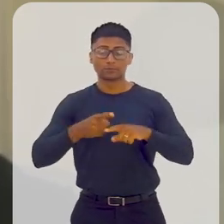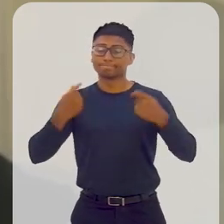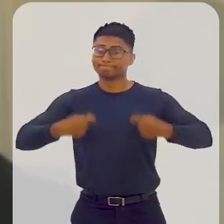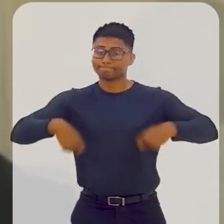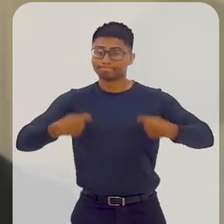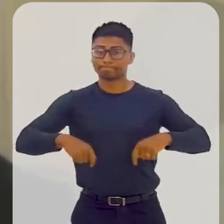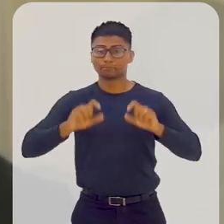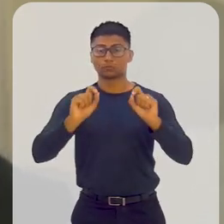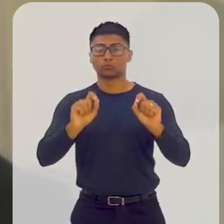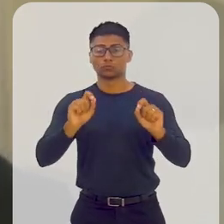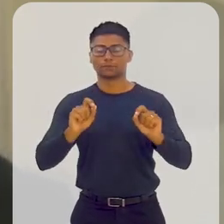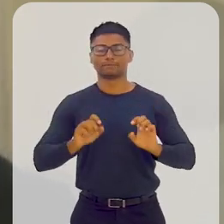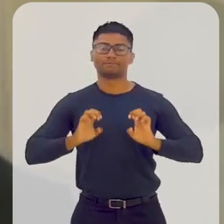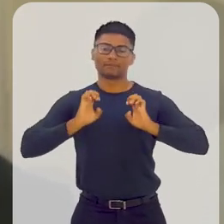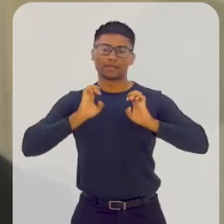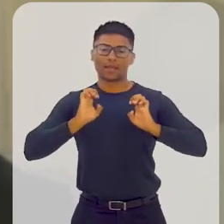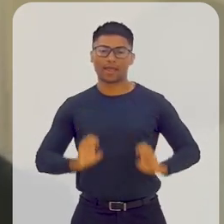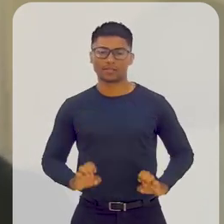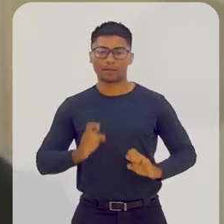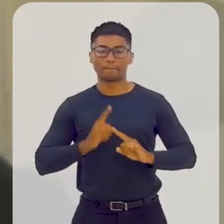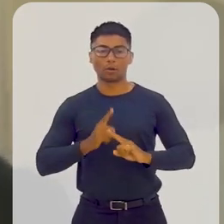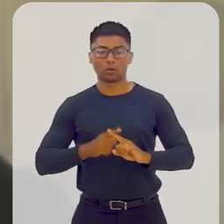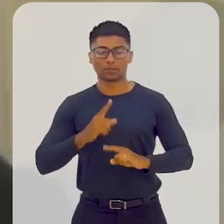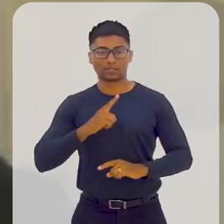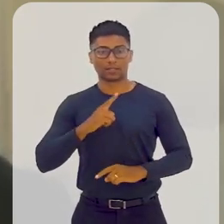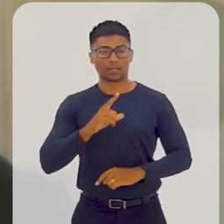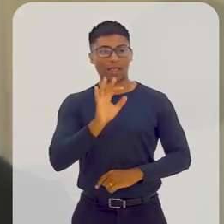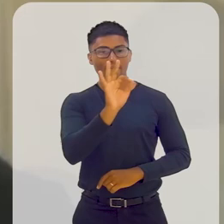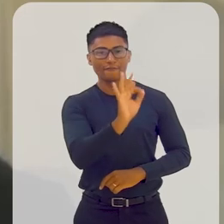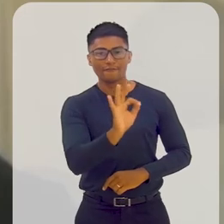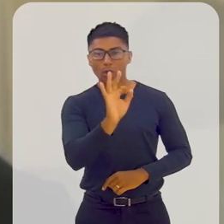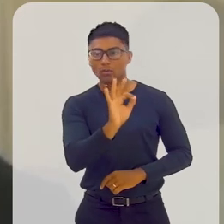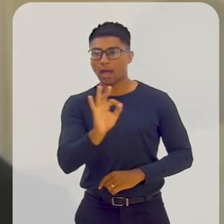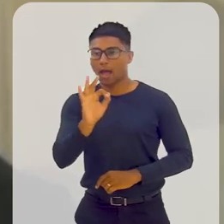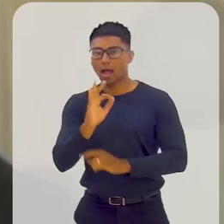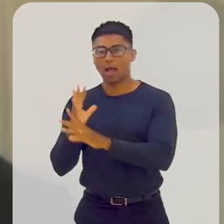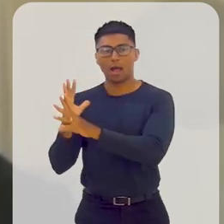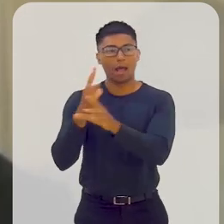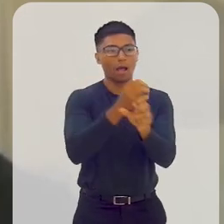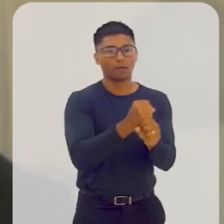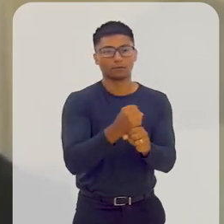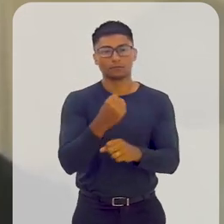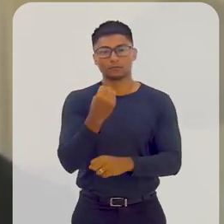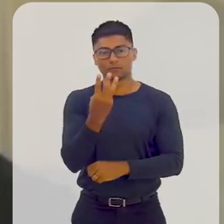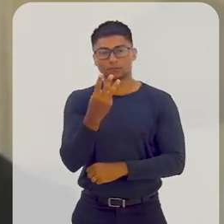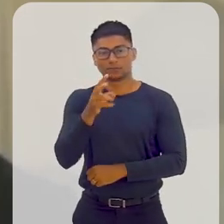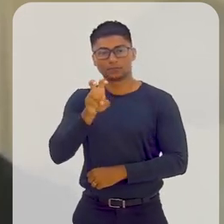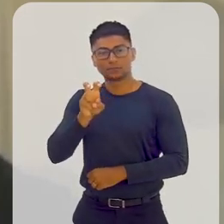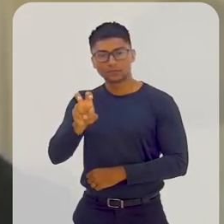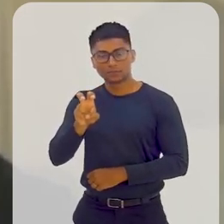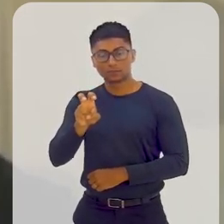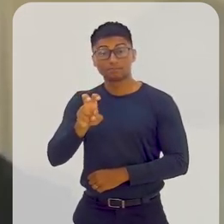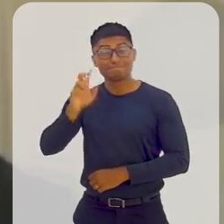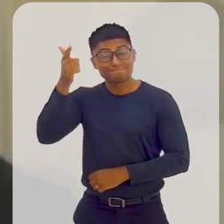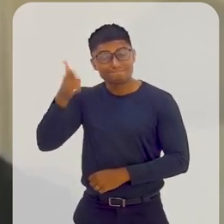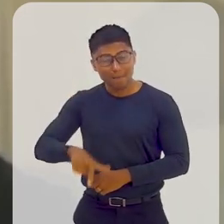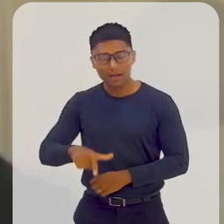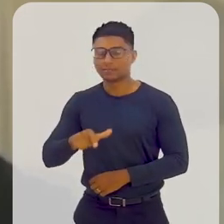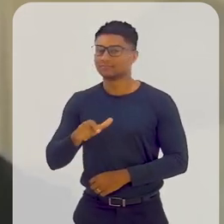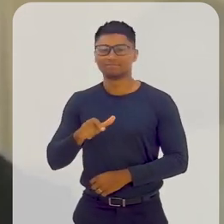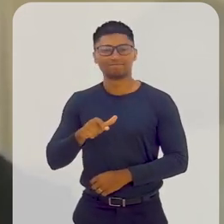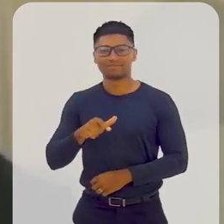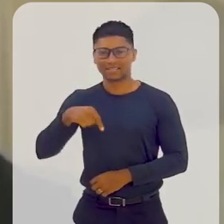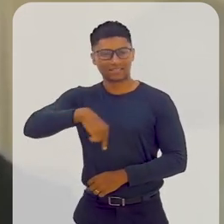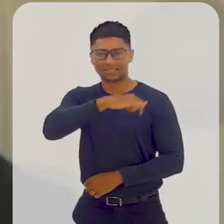inclusive, até por causa dessa infinidade de faculdades, né? 35 faculdades, o Estado do Rio não comporta mais nenhuma